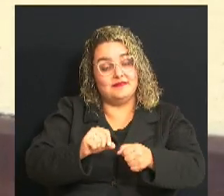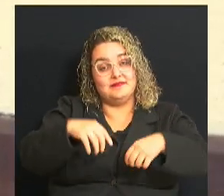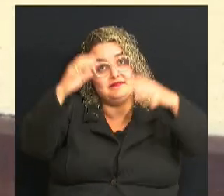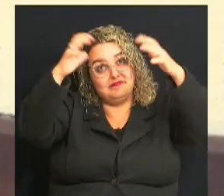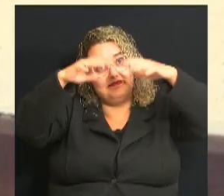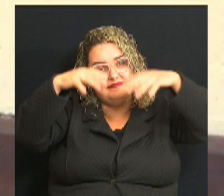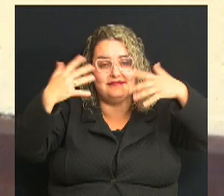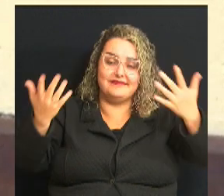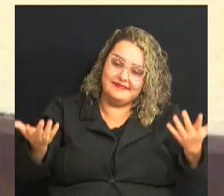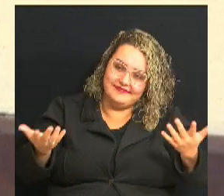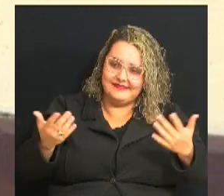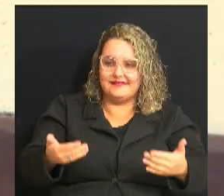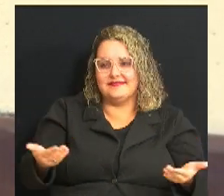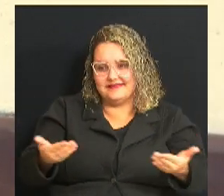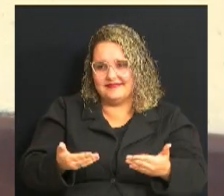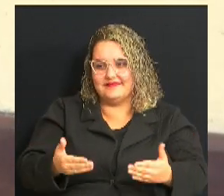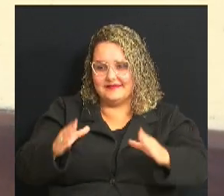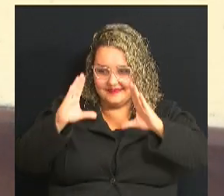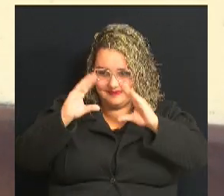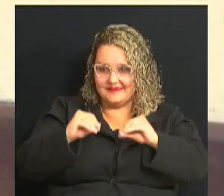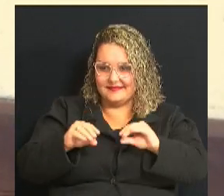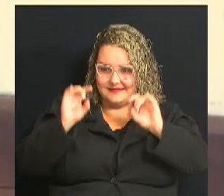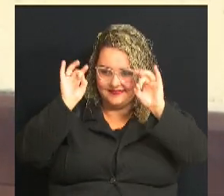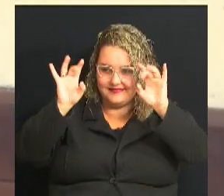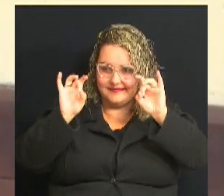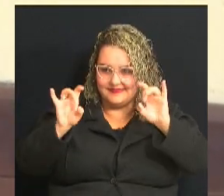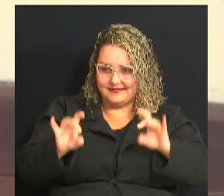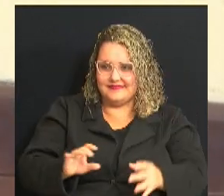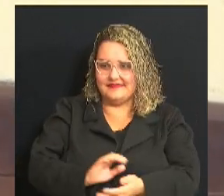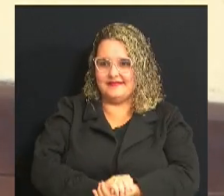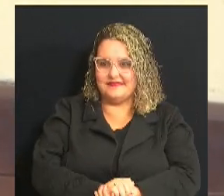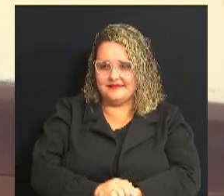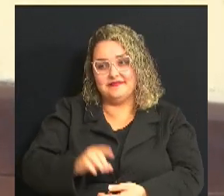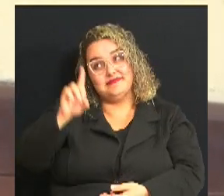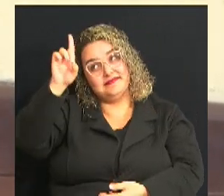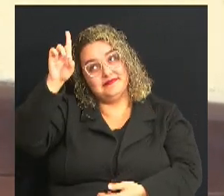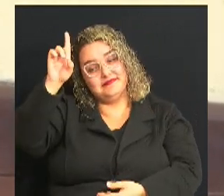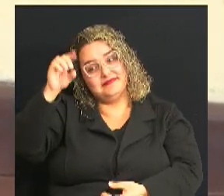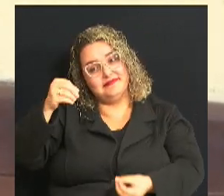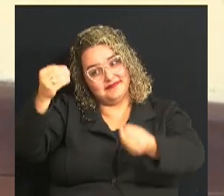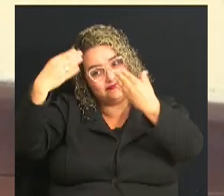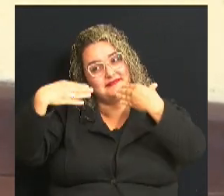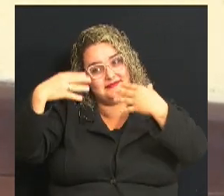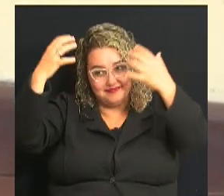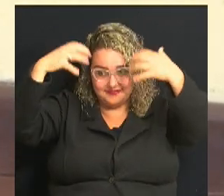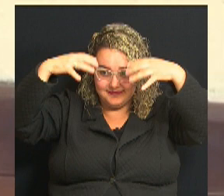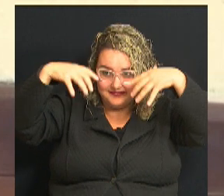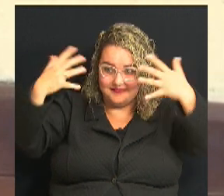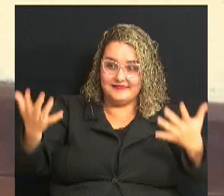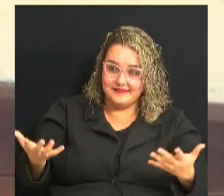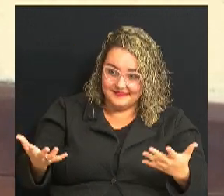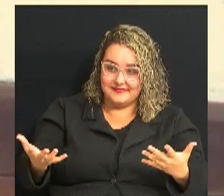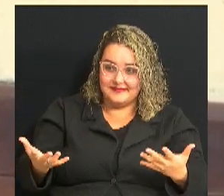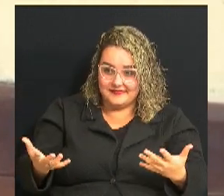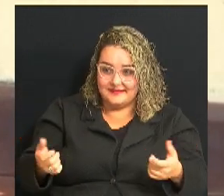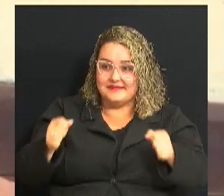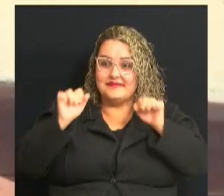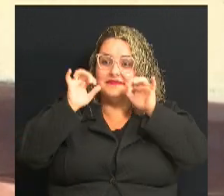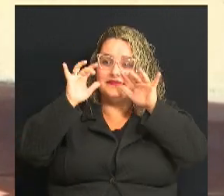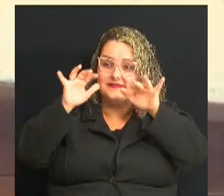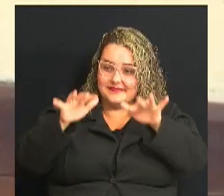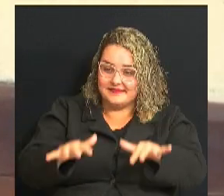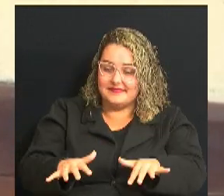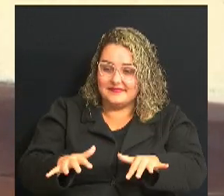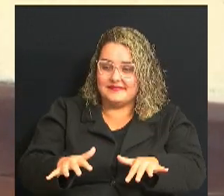Mas nessa noite especial, Deus mandou essa chuvinha aí para abençoar